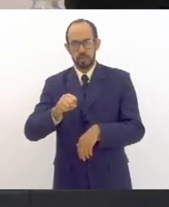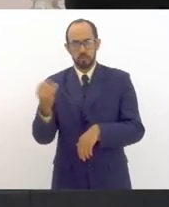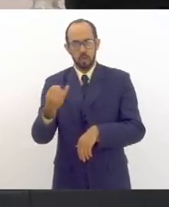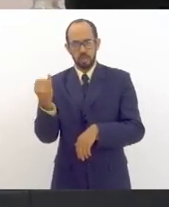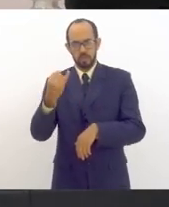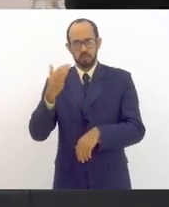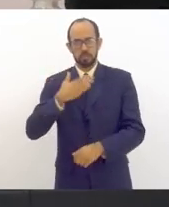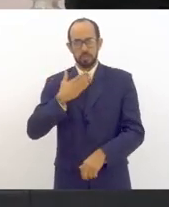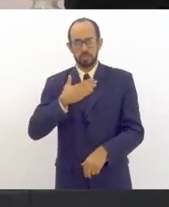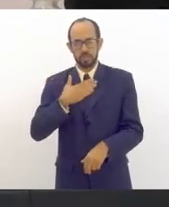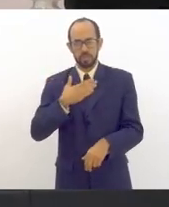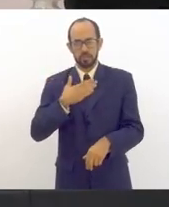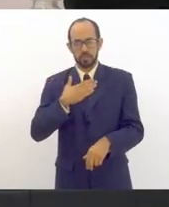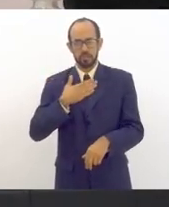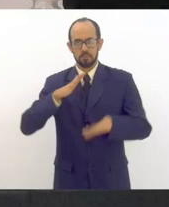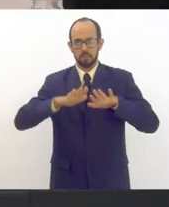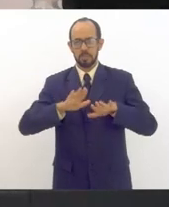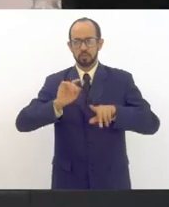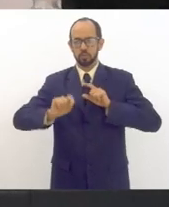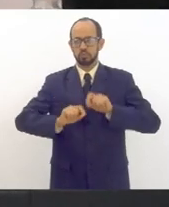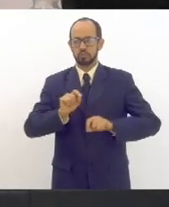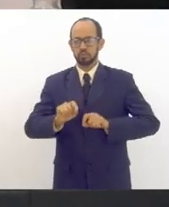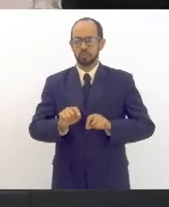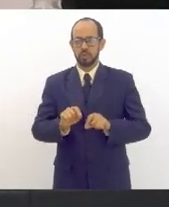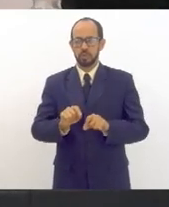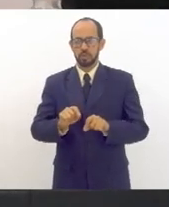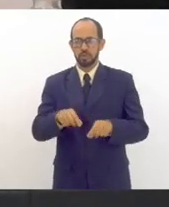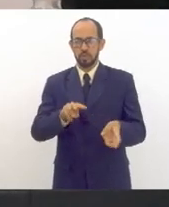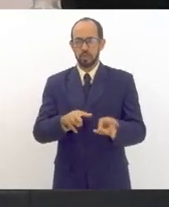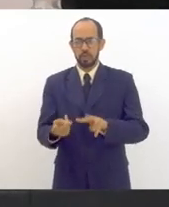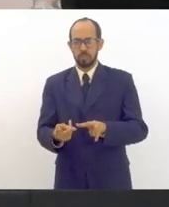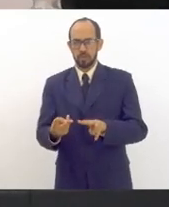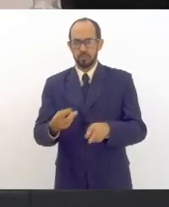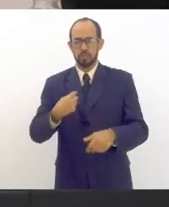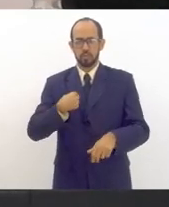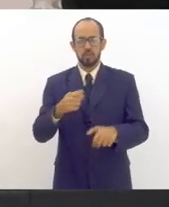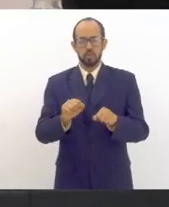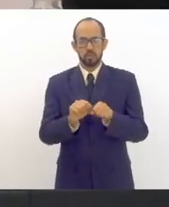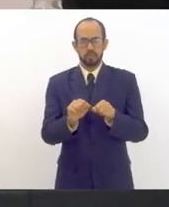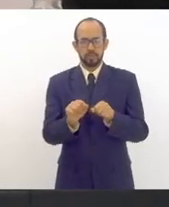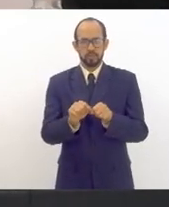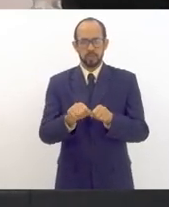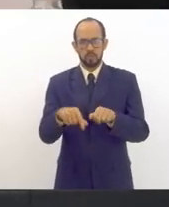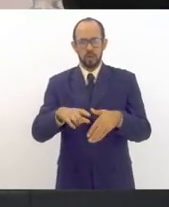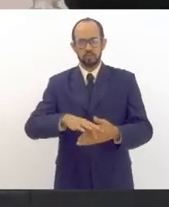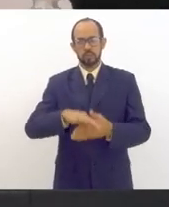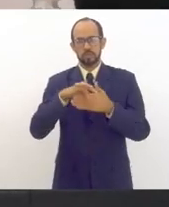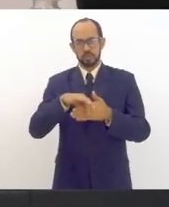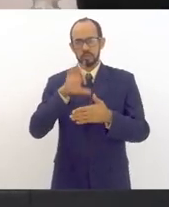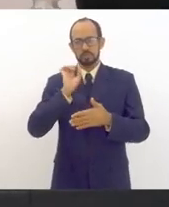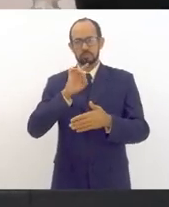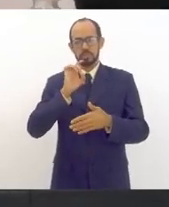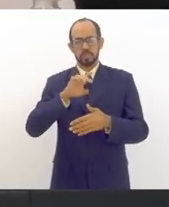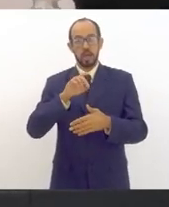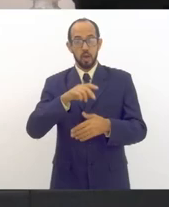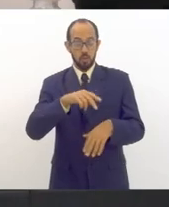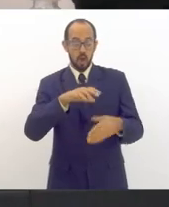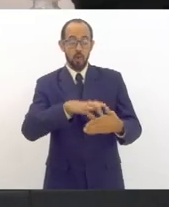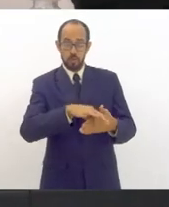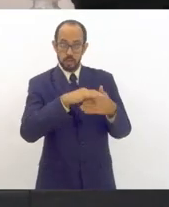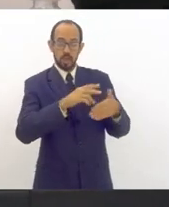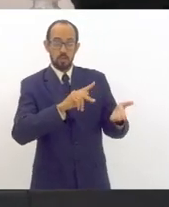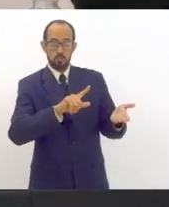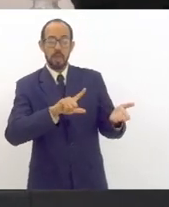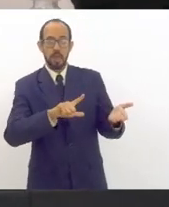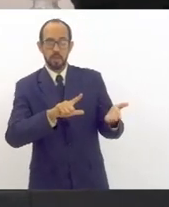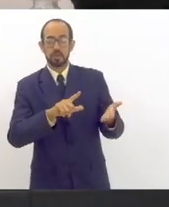importante. Mas, então, esse é o encaminhamento que eu faço aqui aos líderes, em especial o líder do PL.